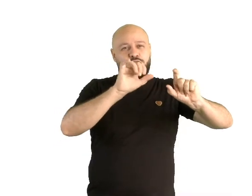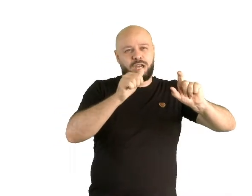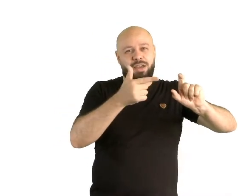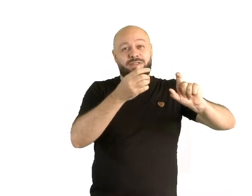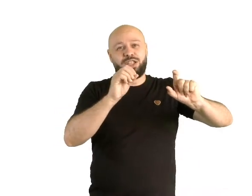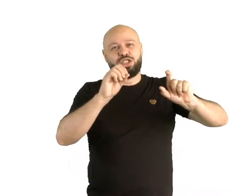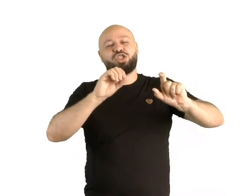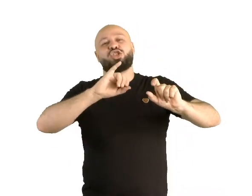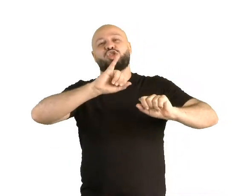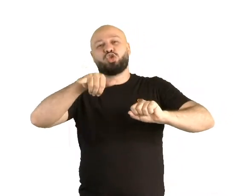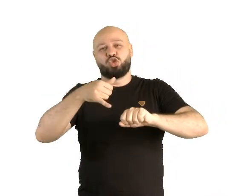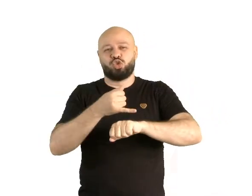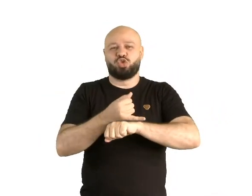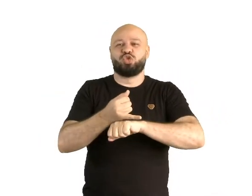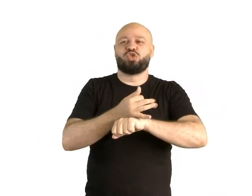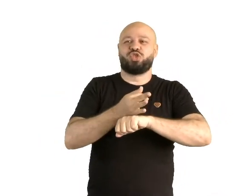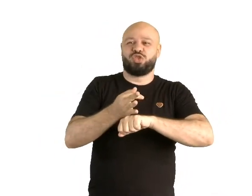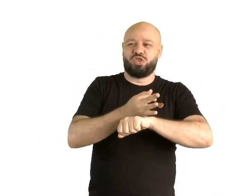de